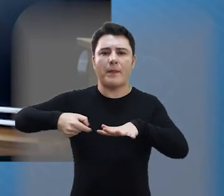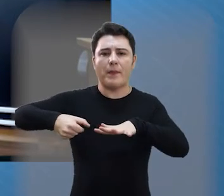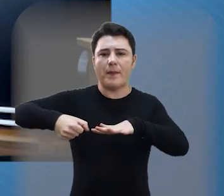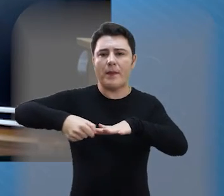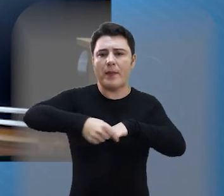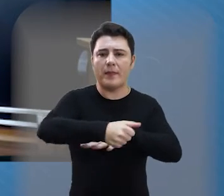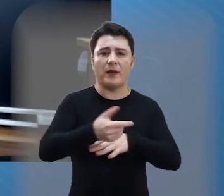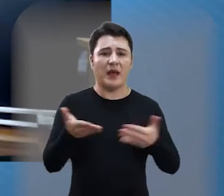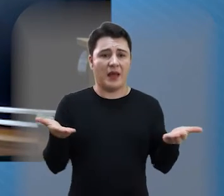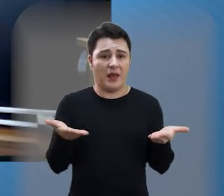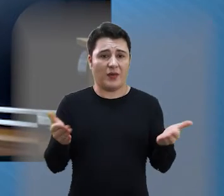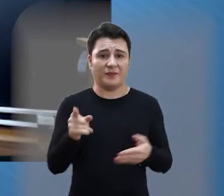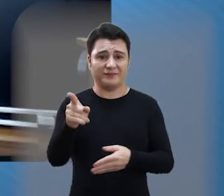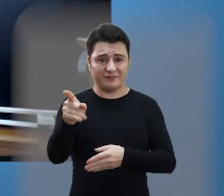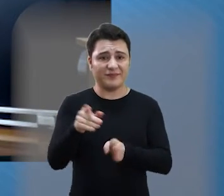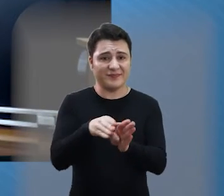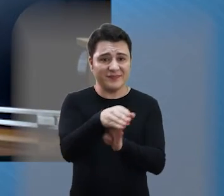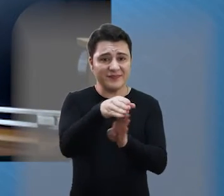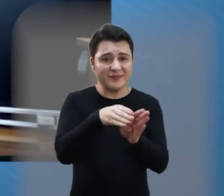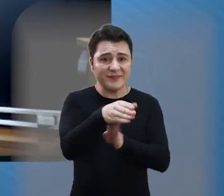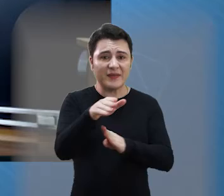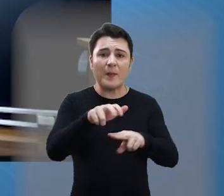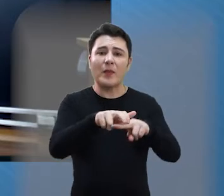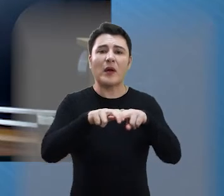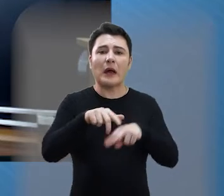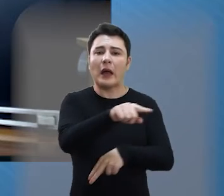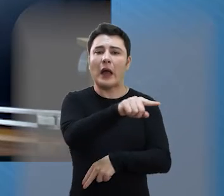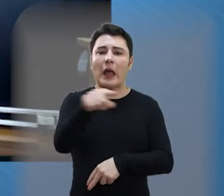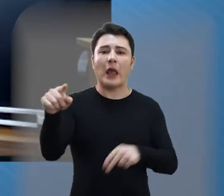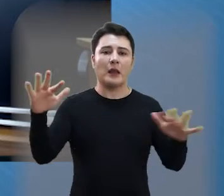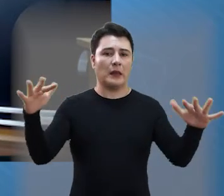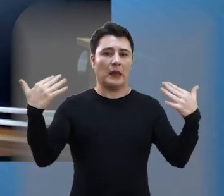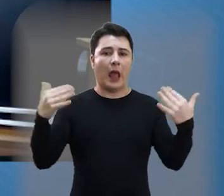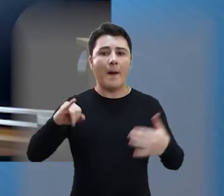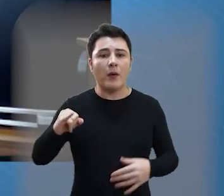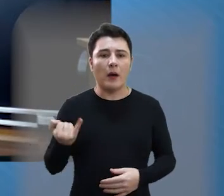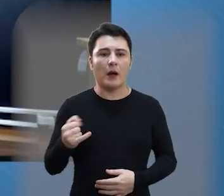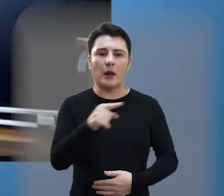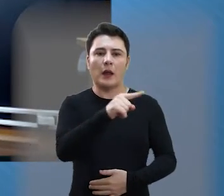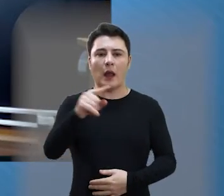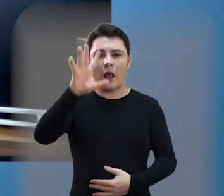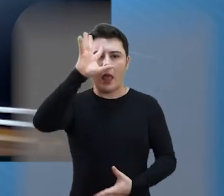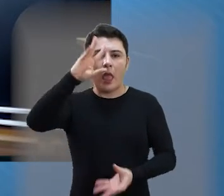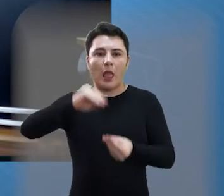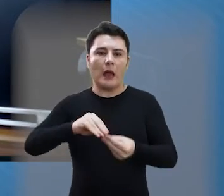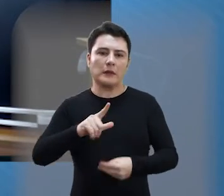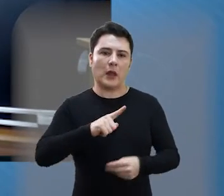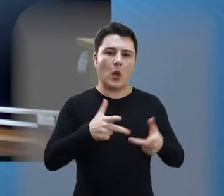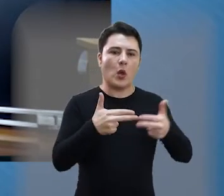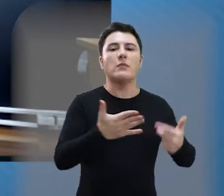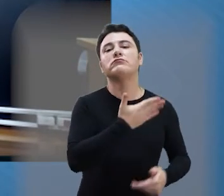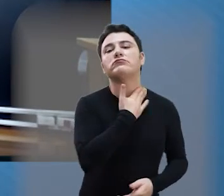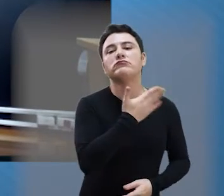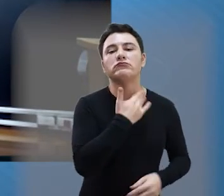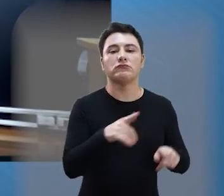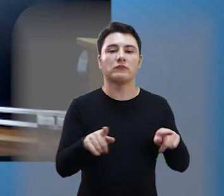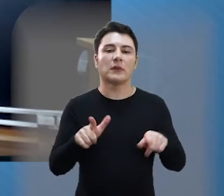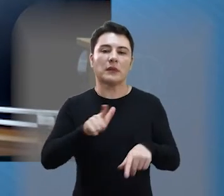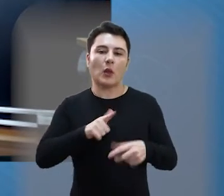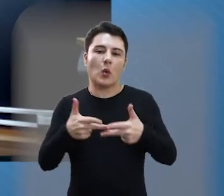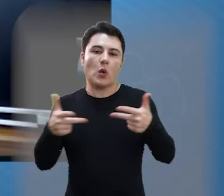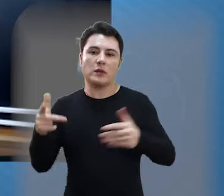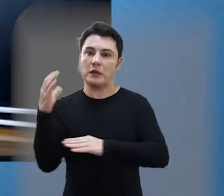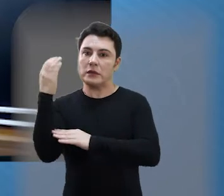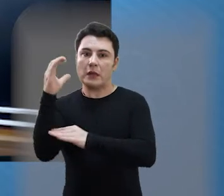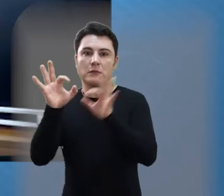é mentira, que é fake news. Que dica que o senhor dá para quem está nos assistindo para diferenciar o que é charlatanismo de